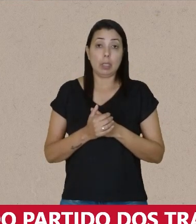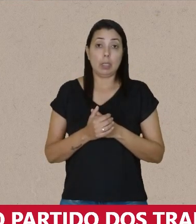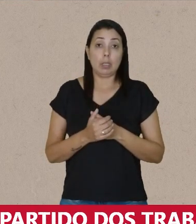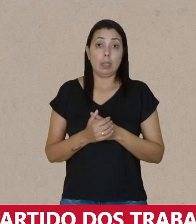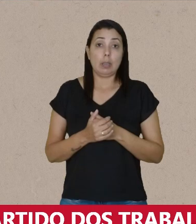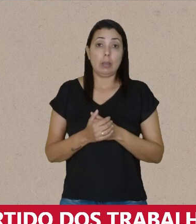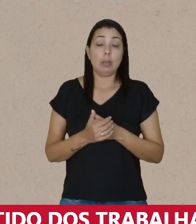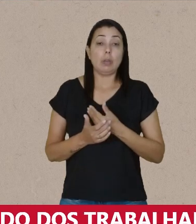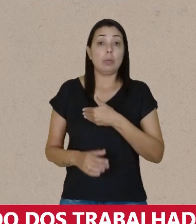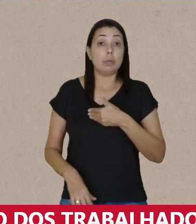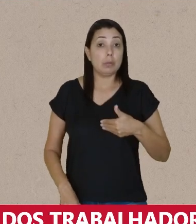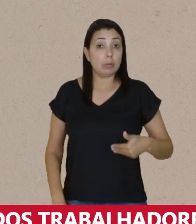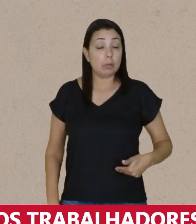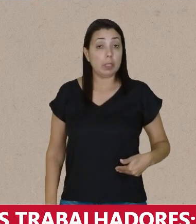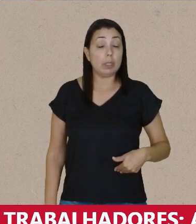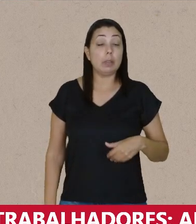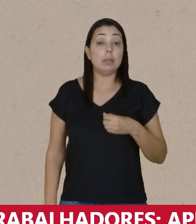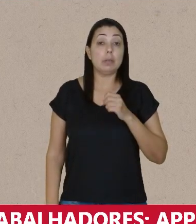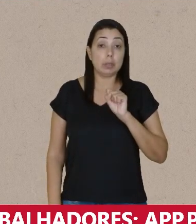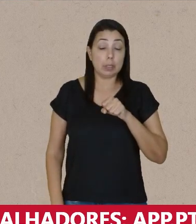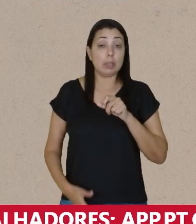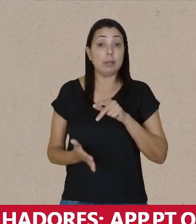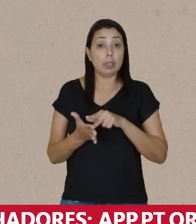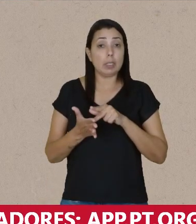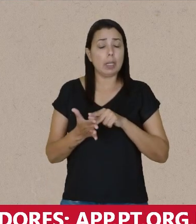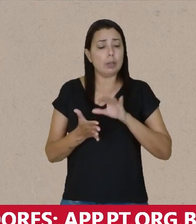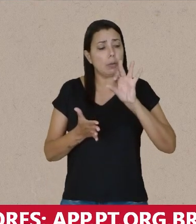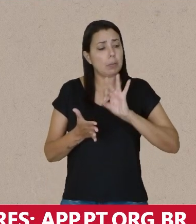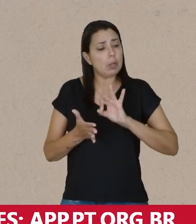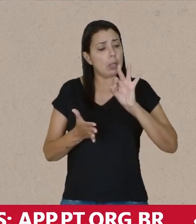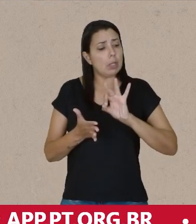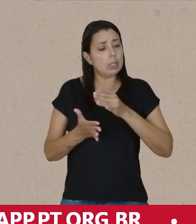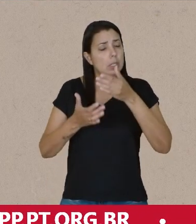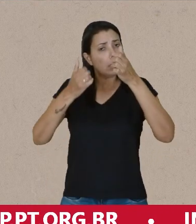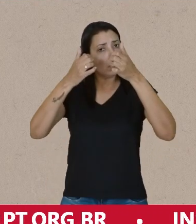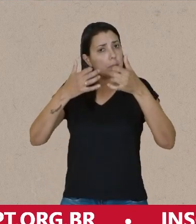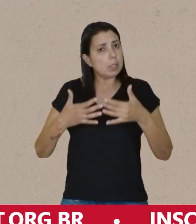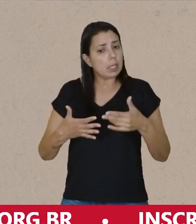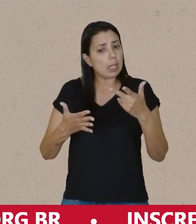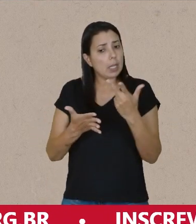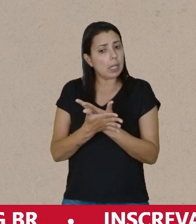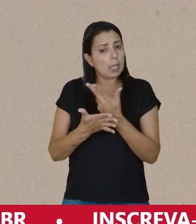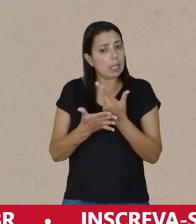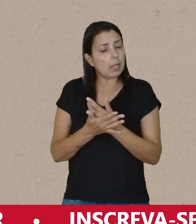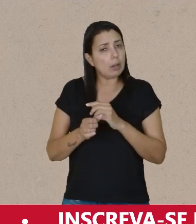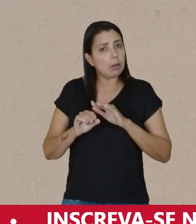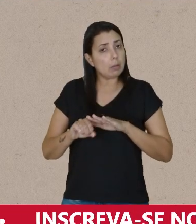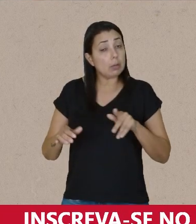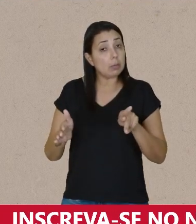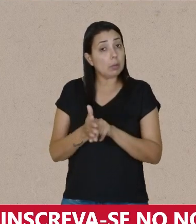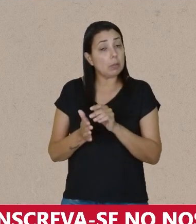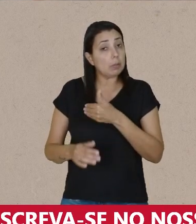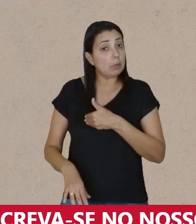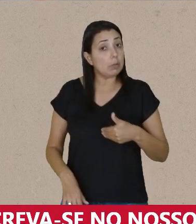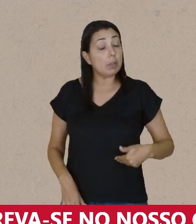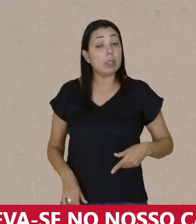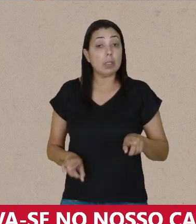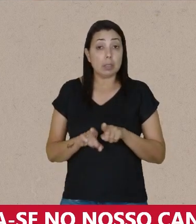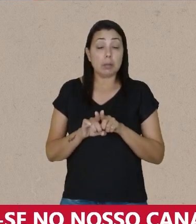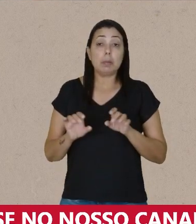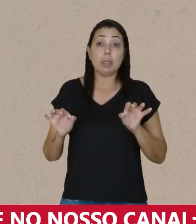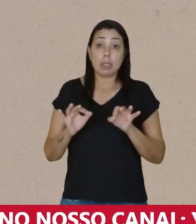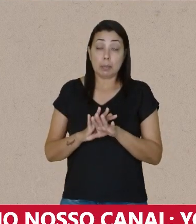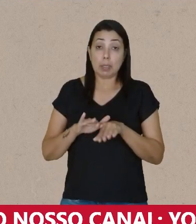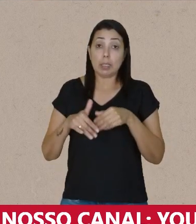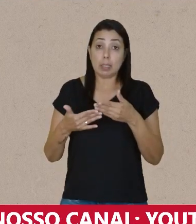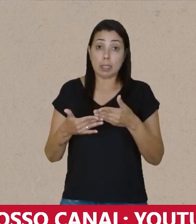digamos assim, do governo, né? Quer dizer, boa parte dela, uma parcela dessa inflação se explica por erros e omissões do governo. Assim como, para concluir, há também